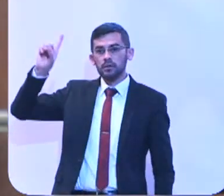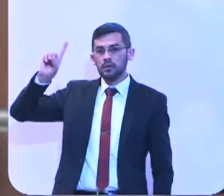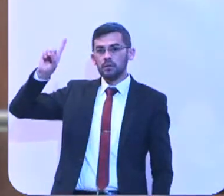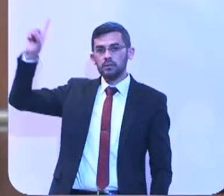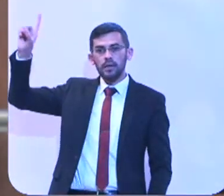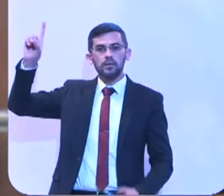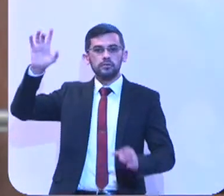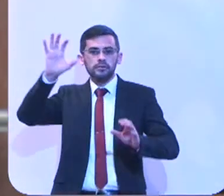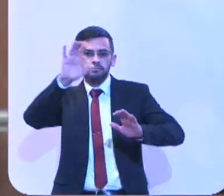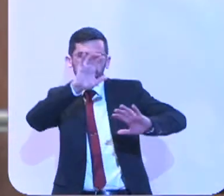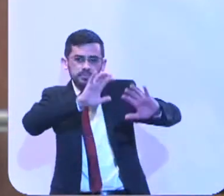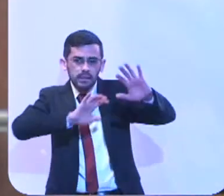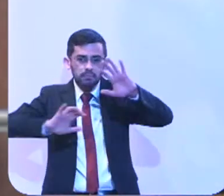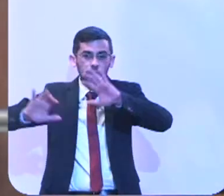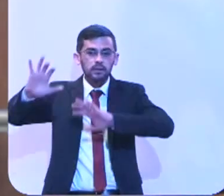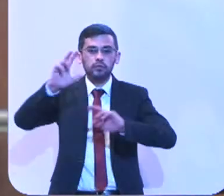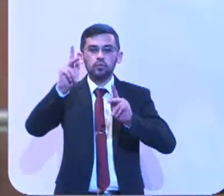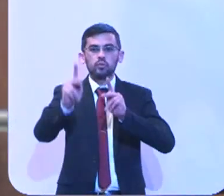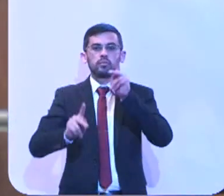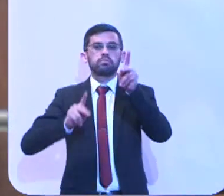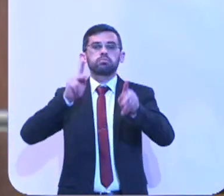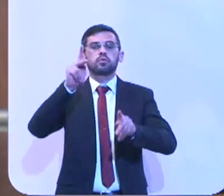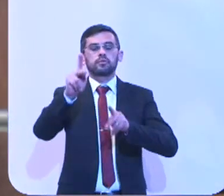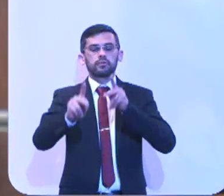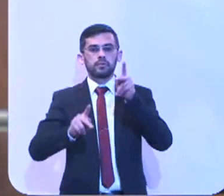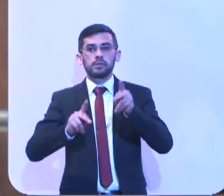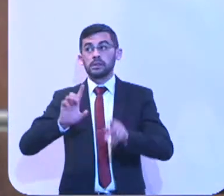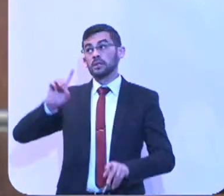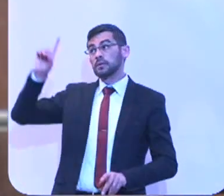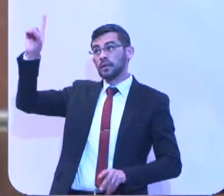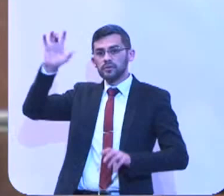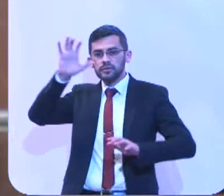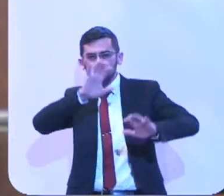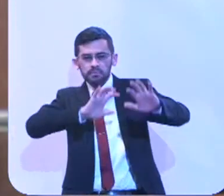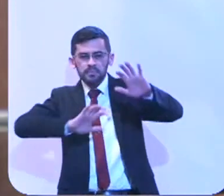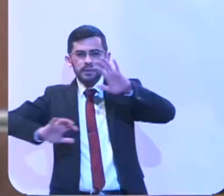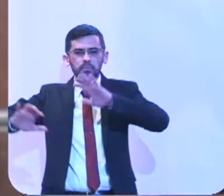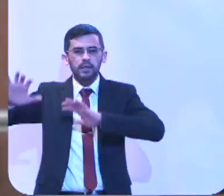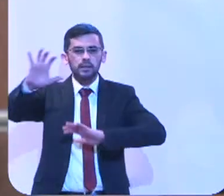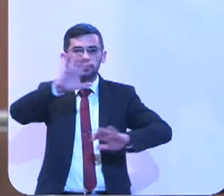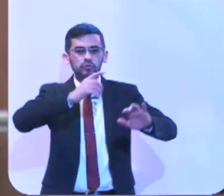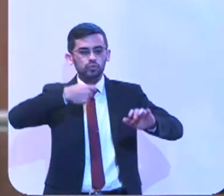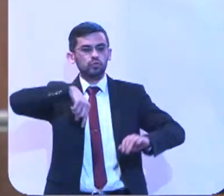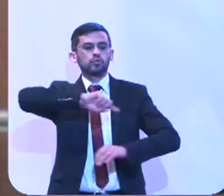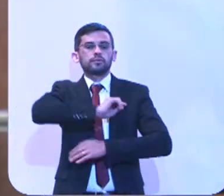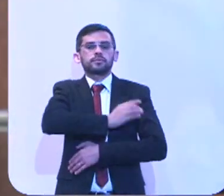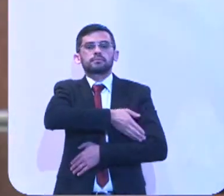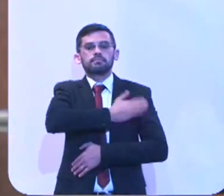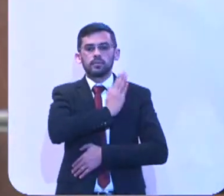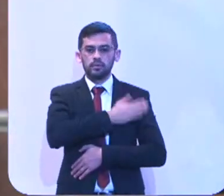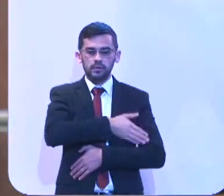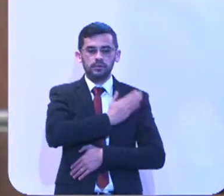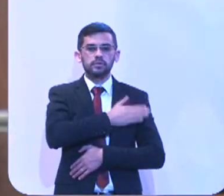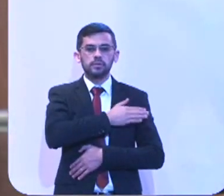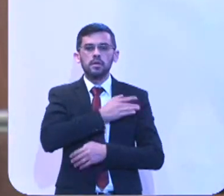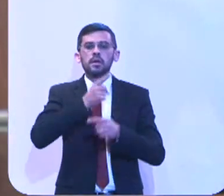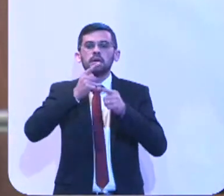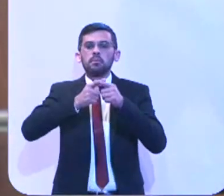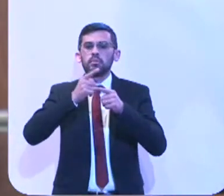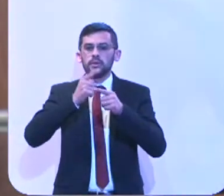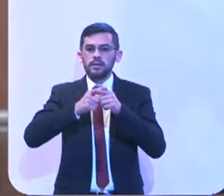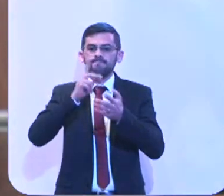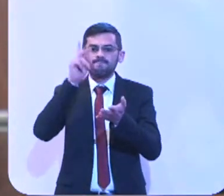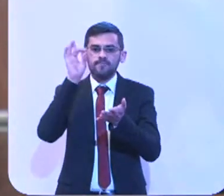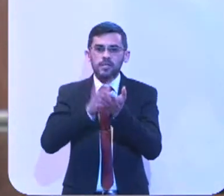Deus está preparando o seu povo. Deus está preparando os nossos corações. Porque um